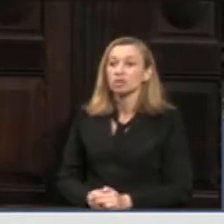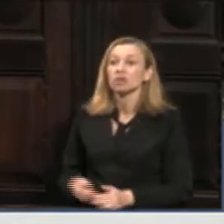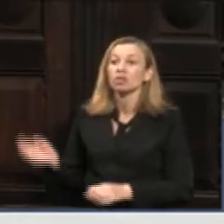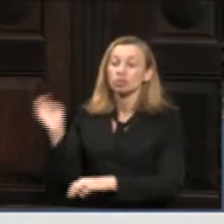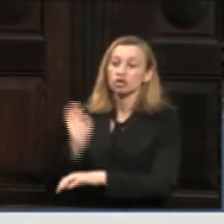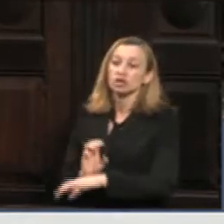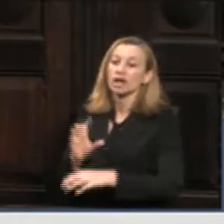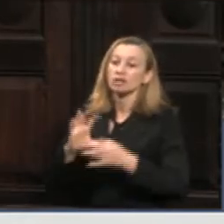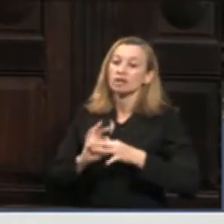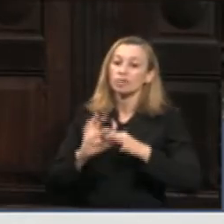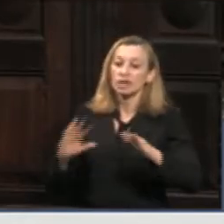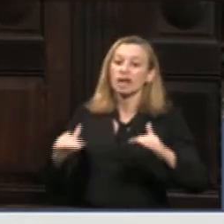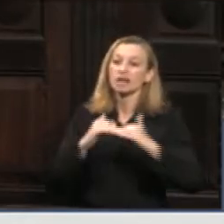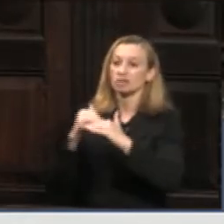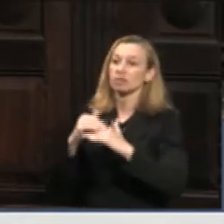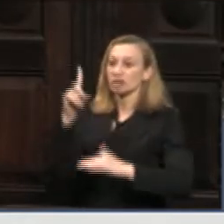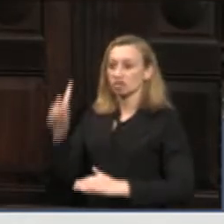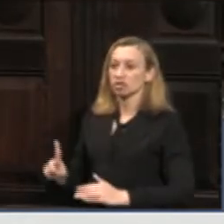direito,